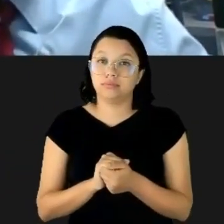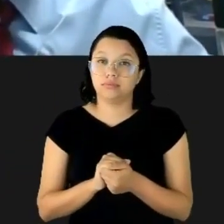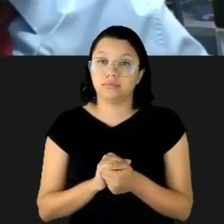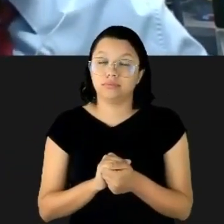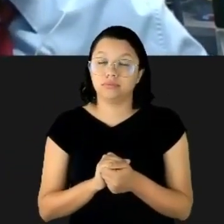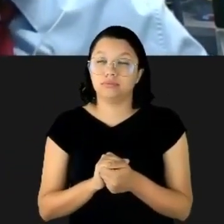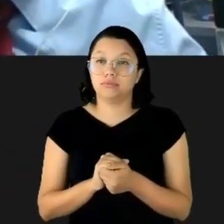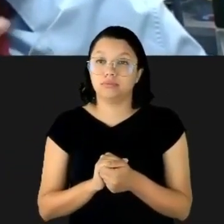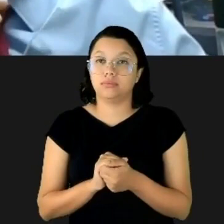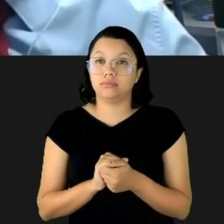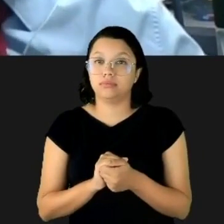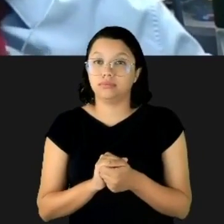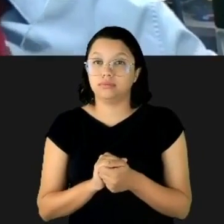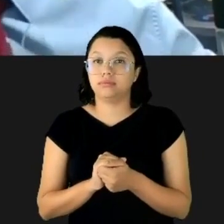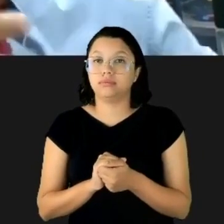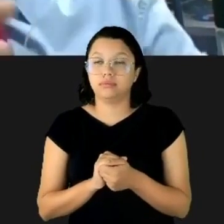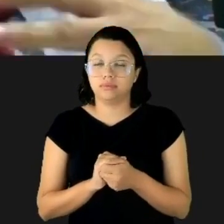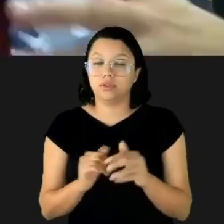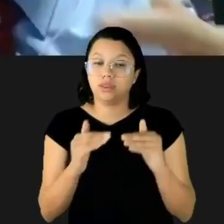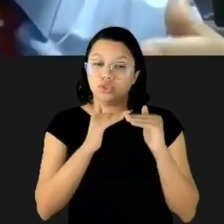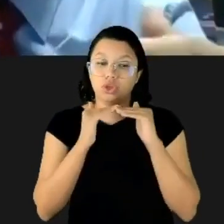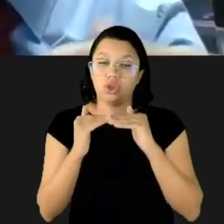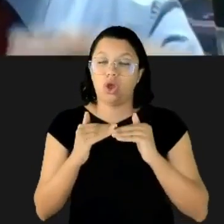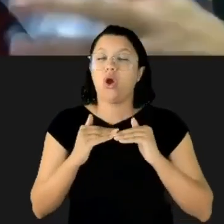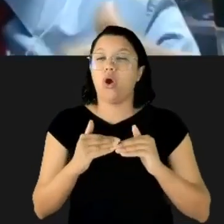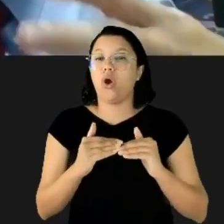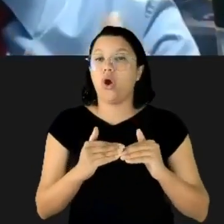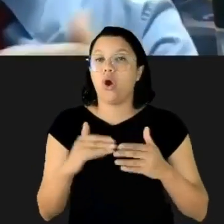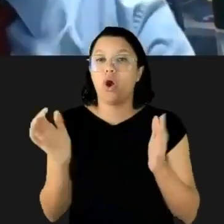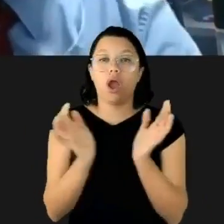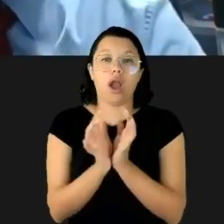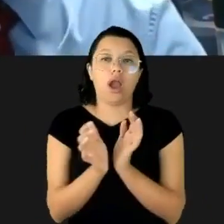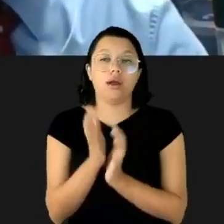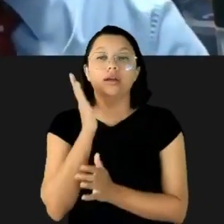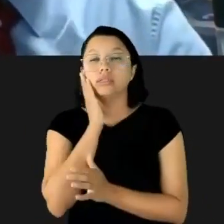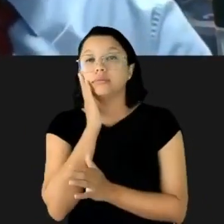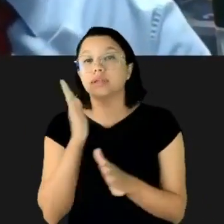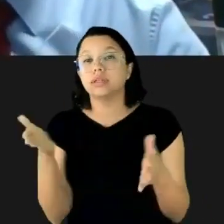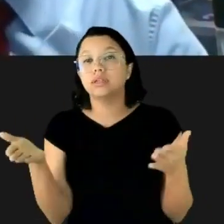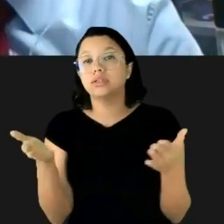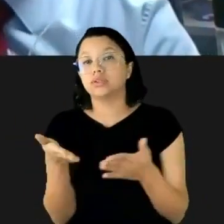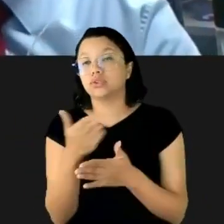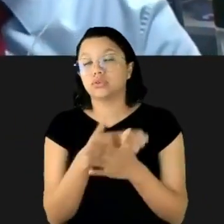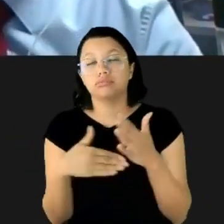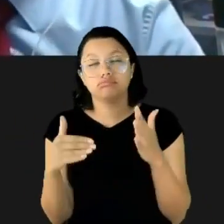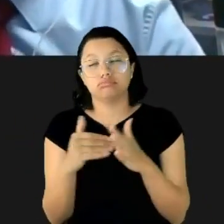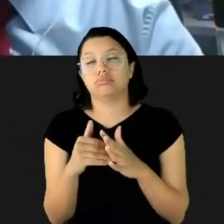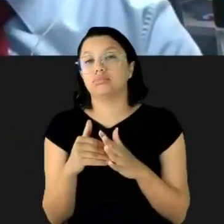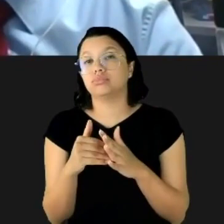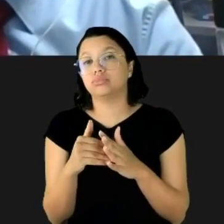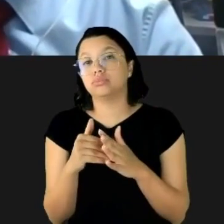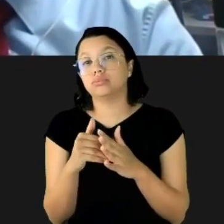estar concatenada com a equipe a equipe saber todas essas